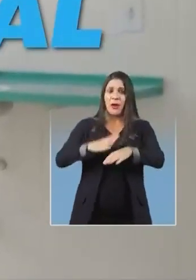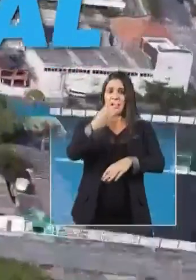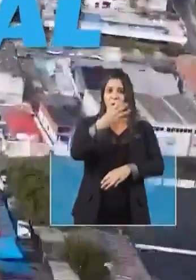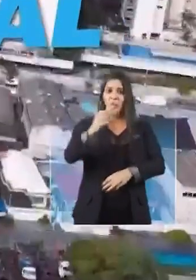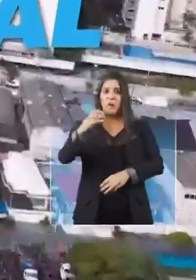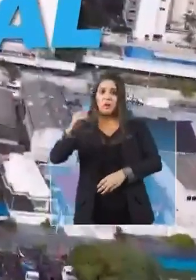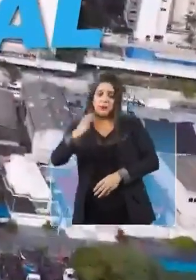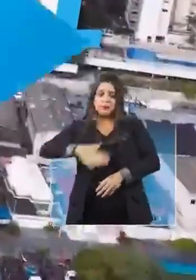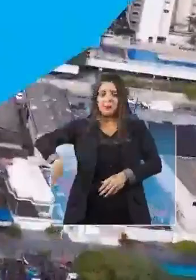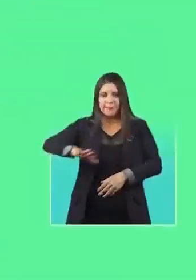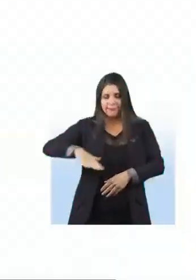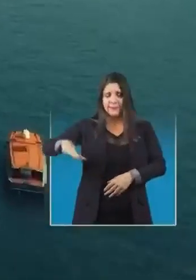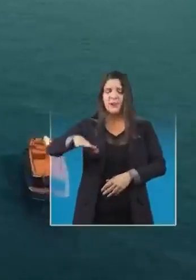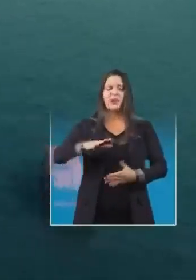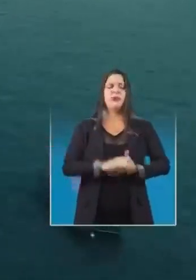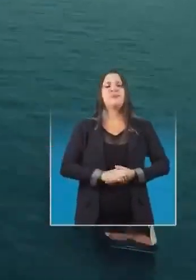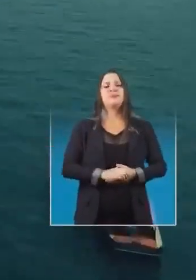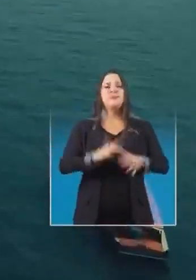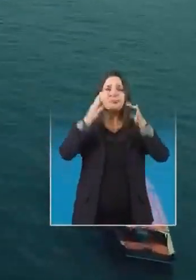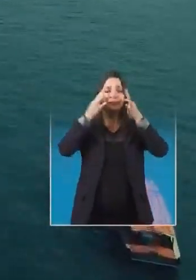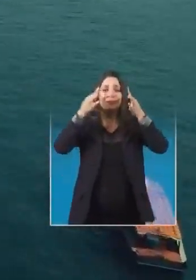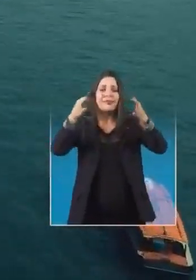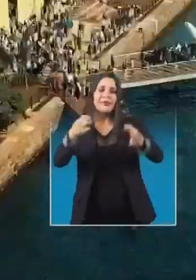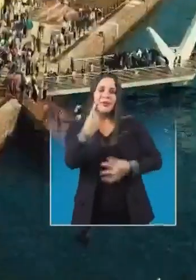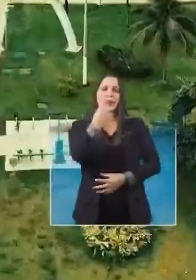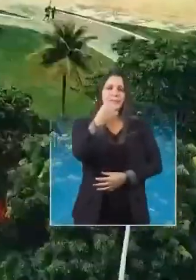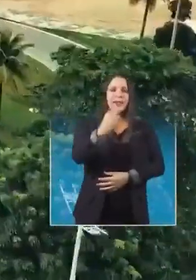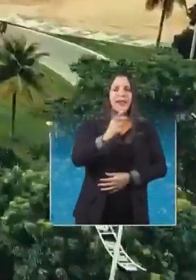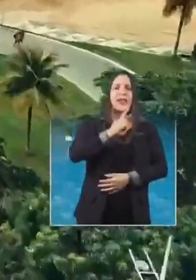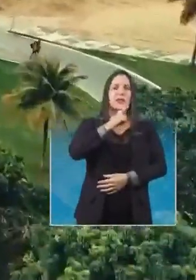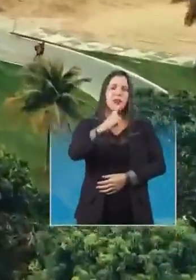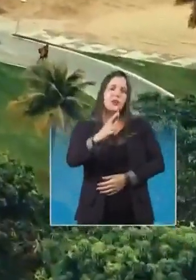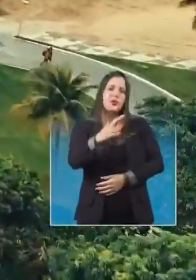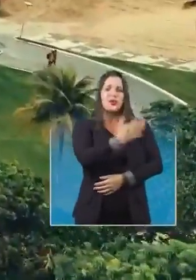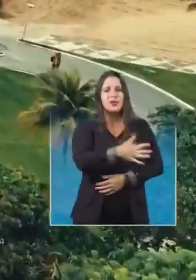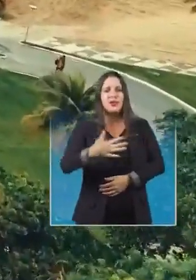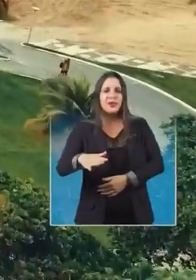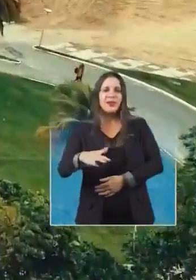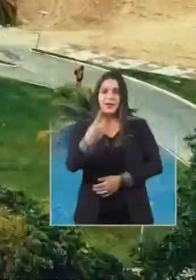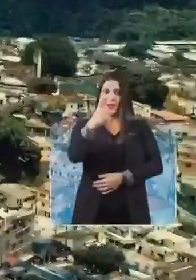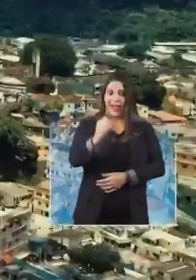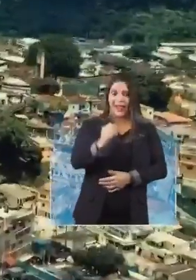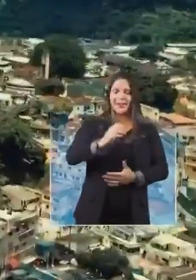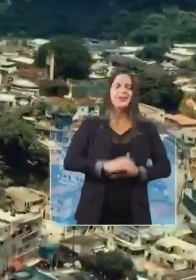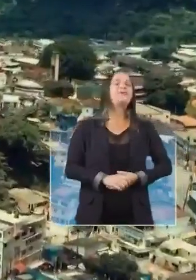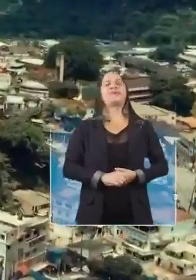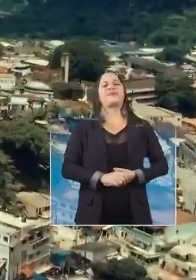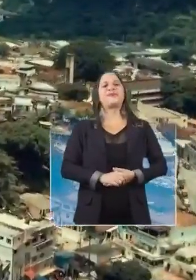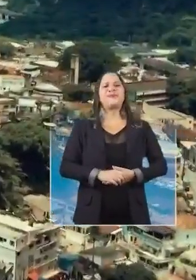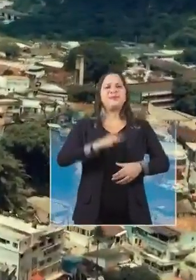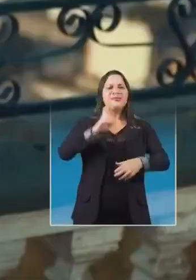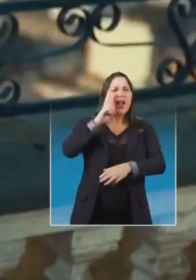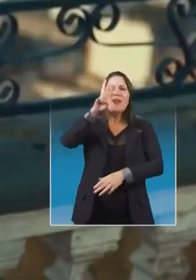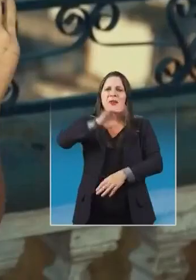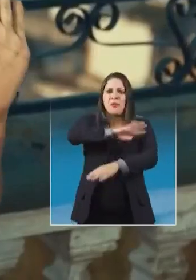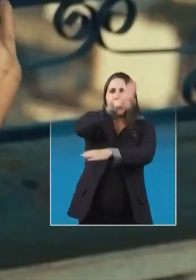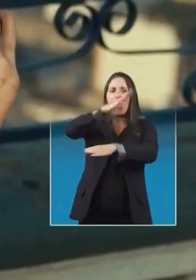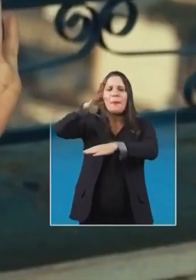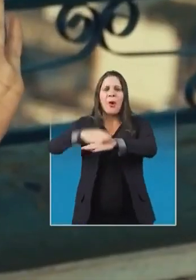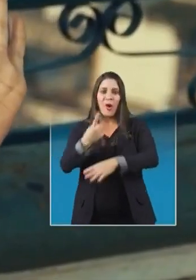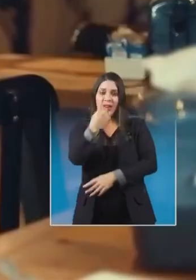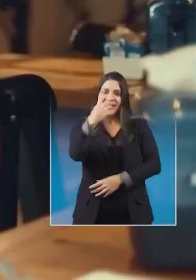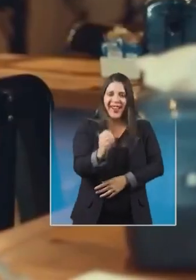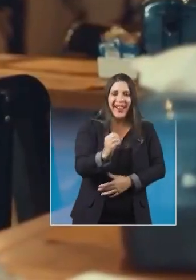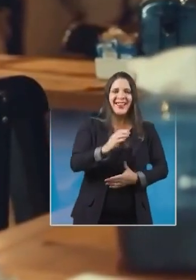na nossa região central. Atenção para 10 razões para Santos ser 10. Vista da Cidade Alta. É